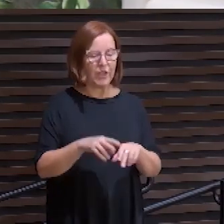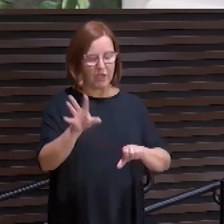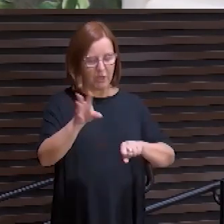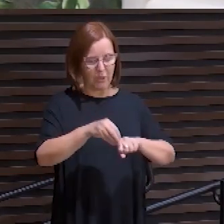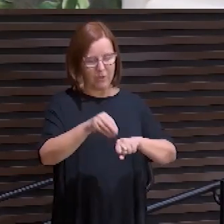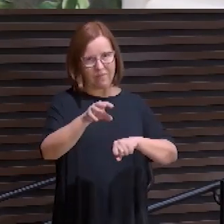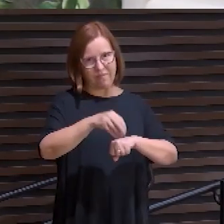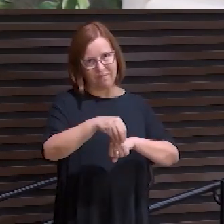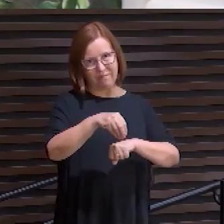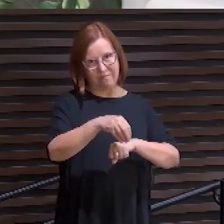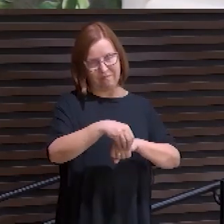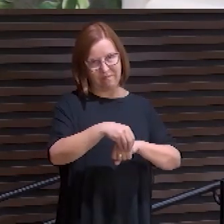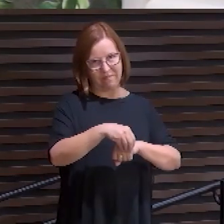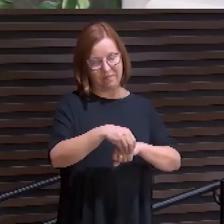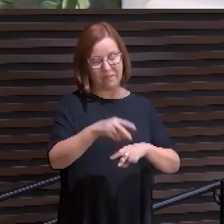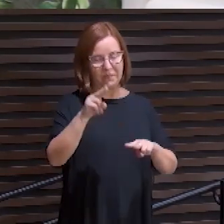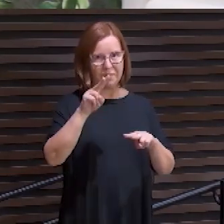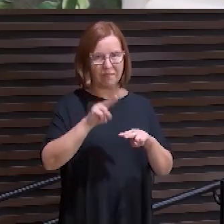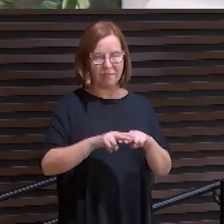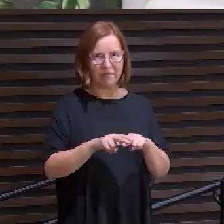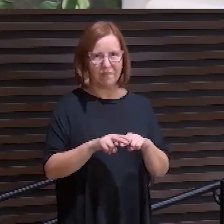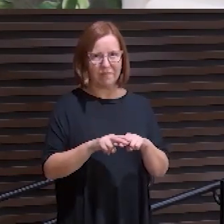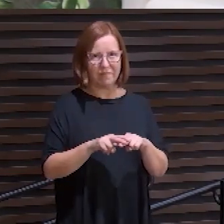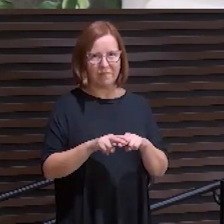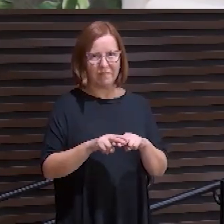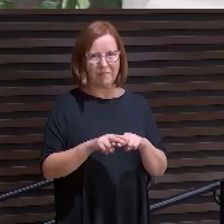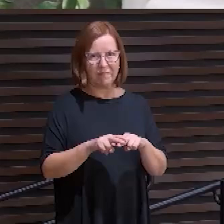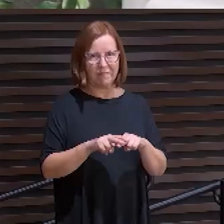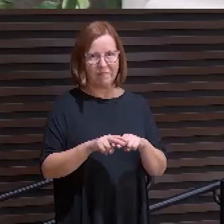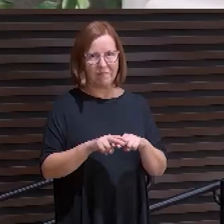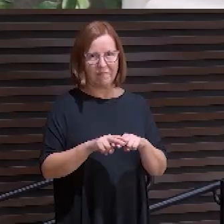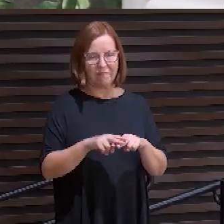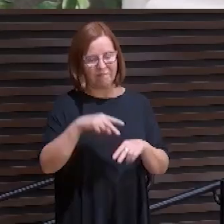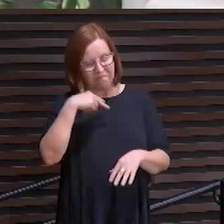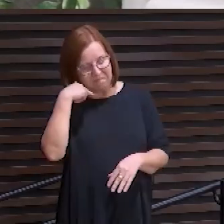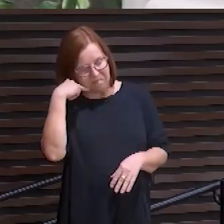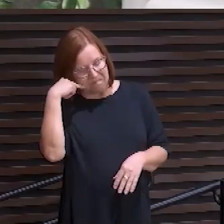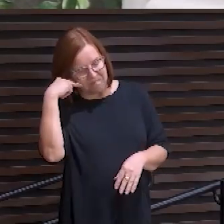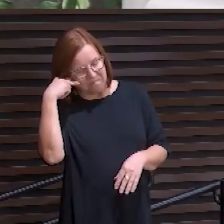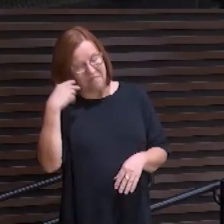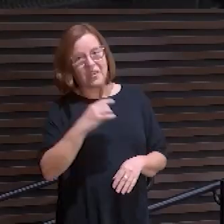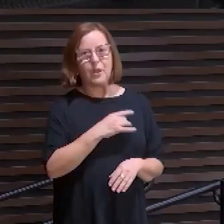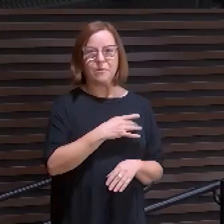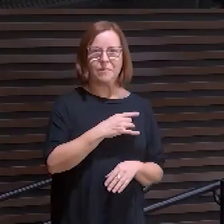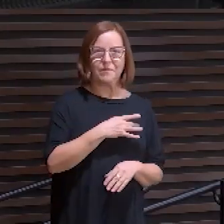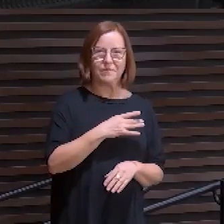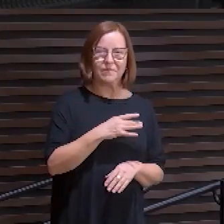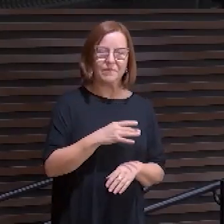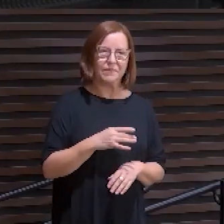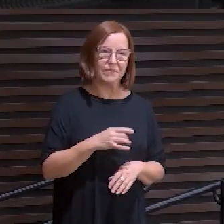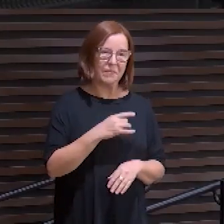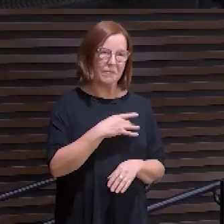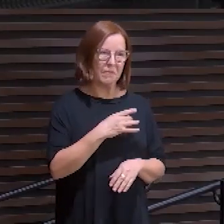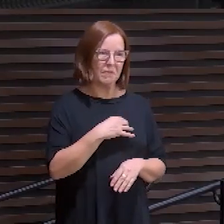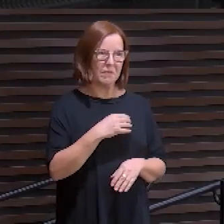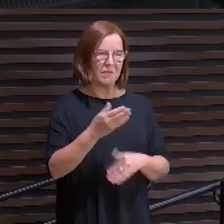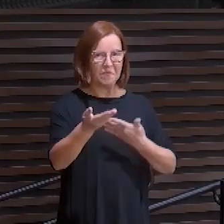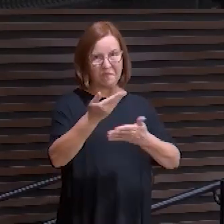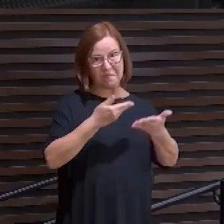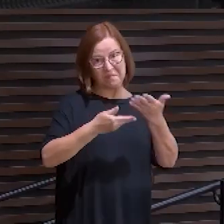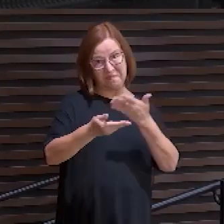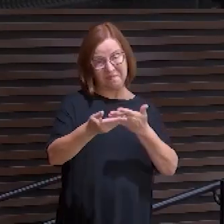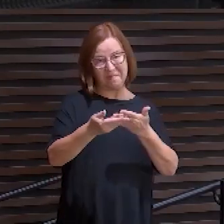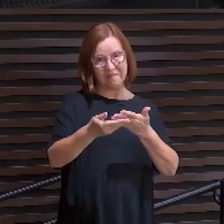conhecimento, a prisão da timidez, do medo de